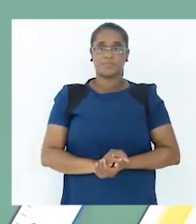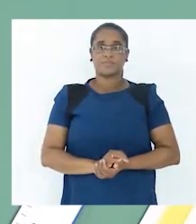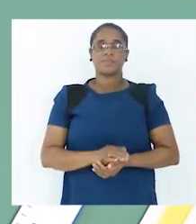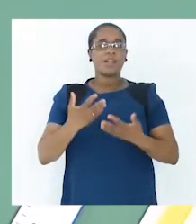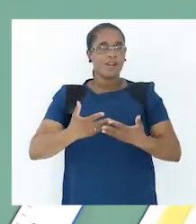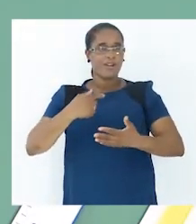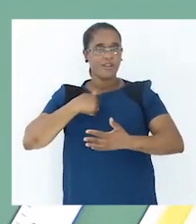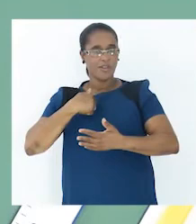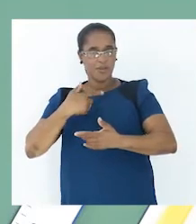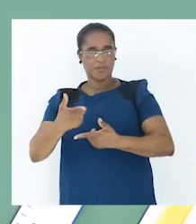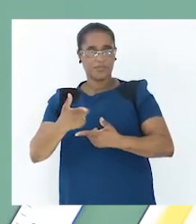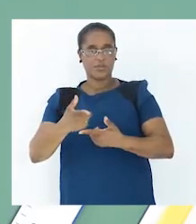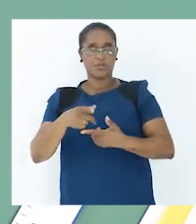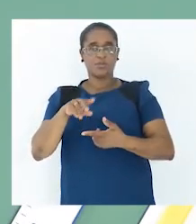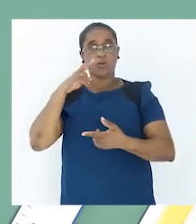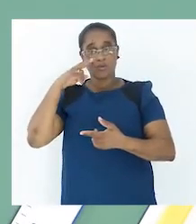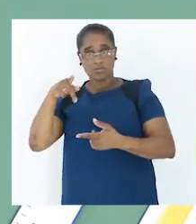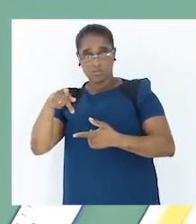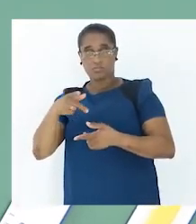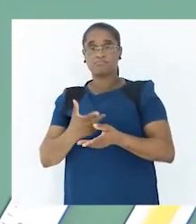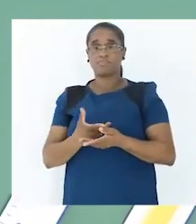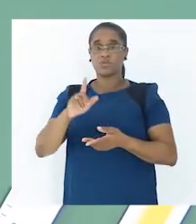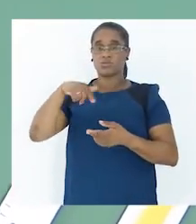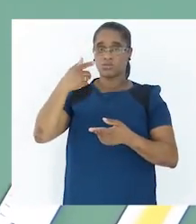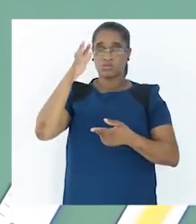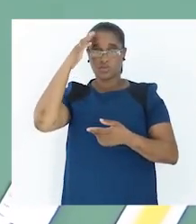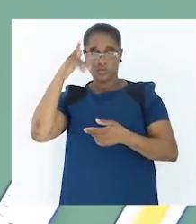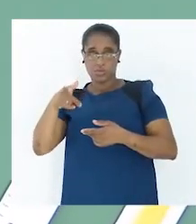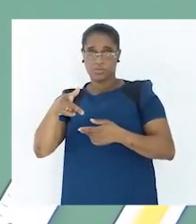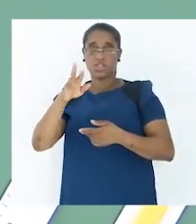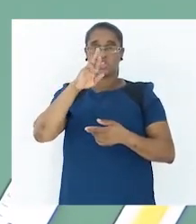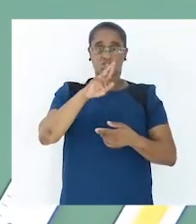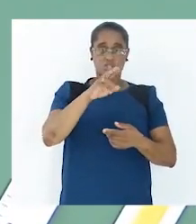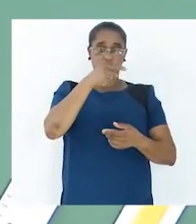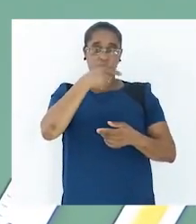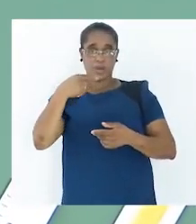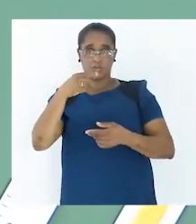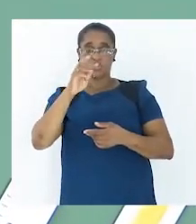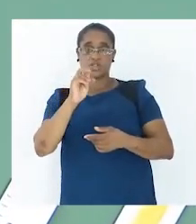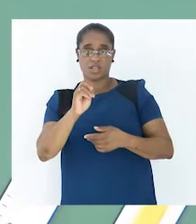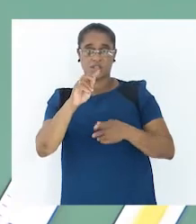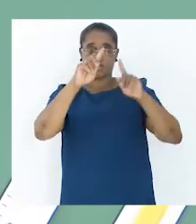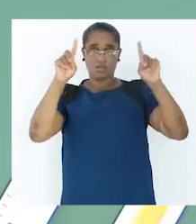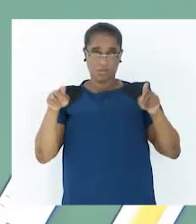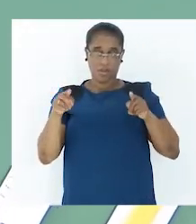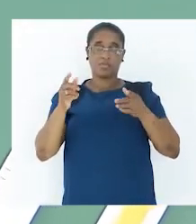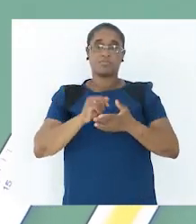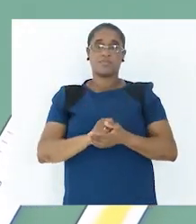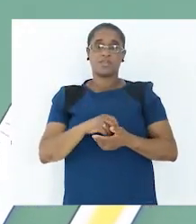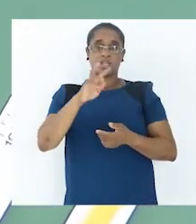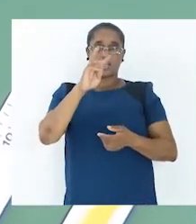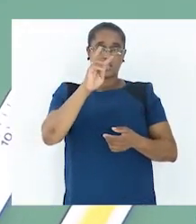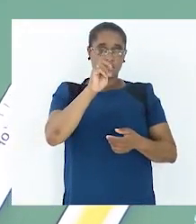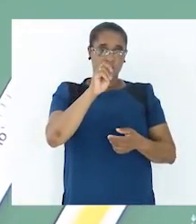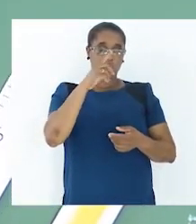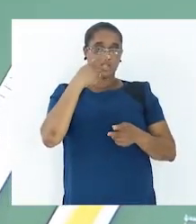Agora vou focar-me no resto da expressão. X menos 3 dentro de um parênteses, x